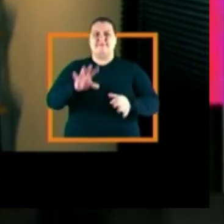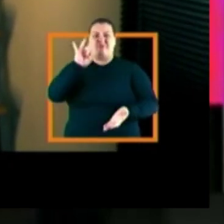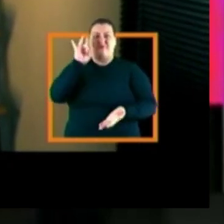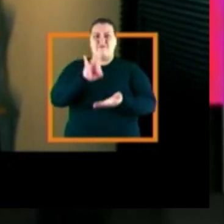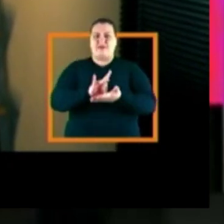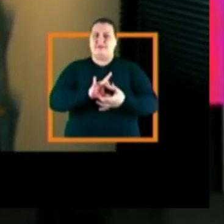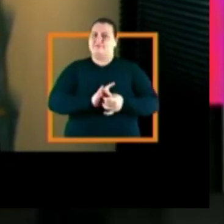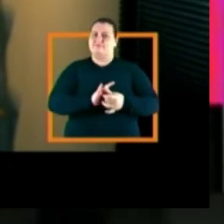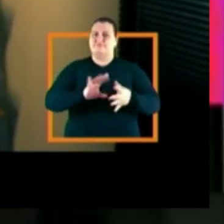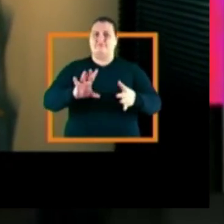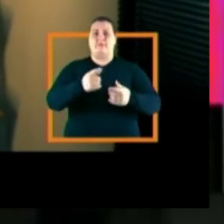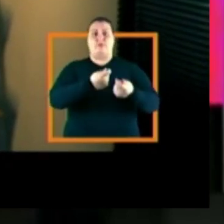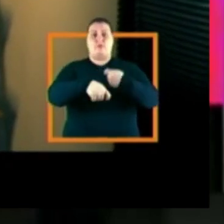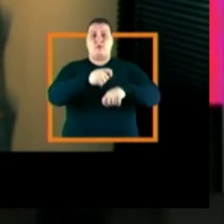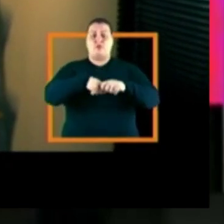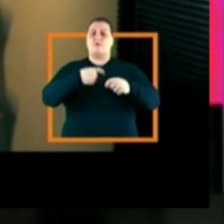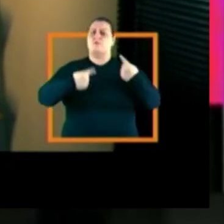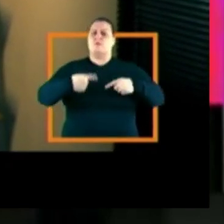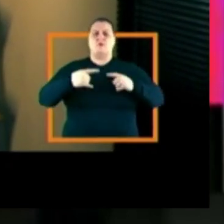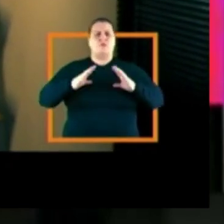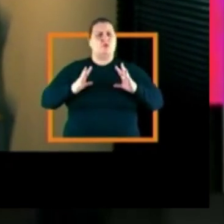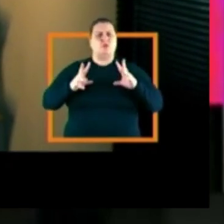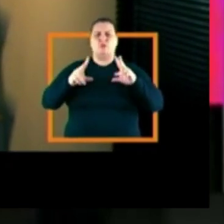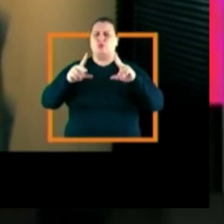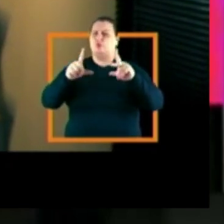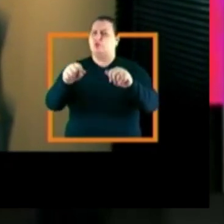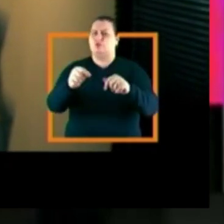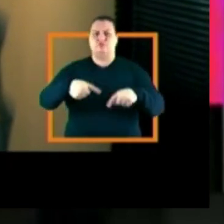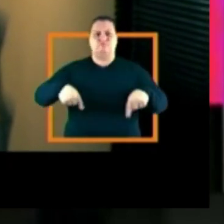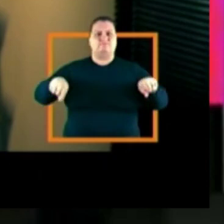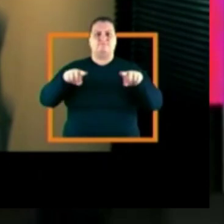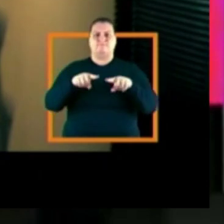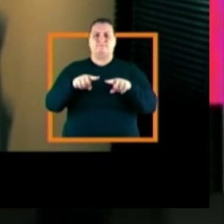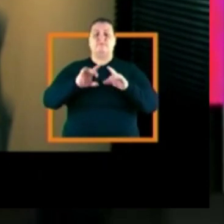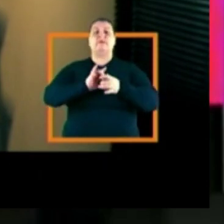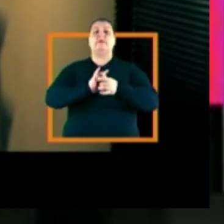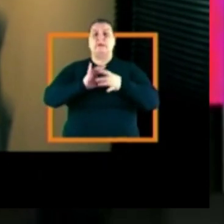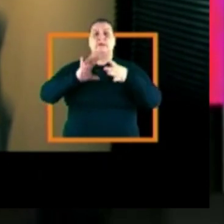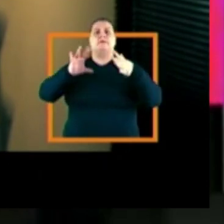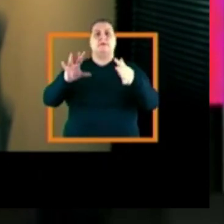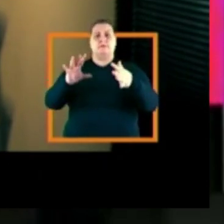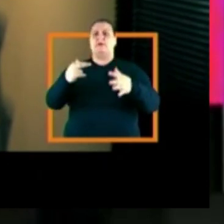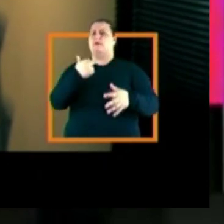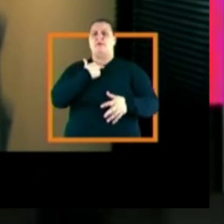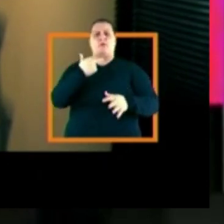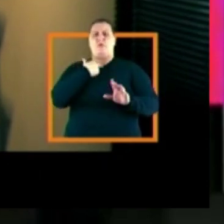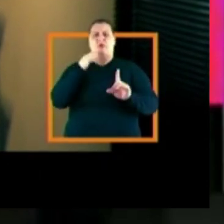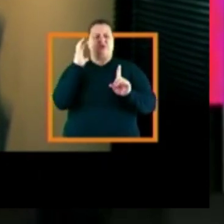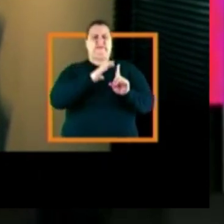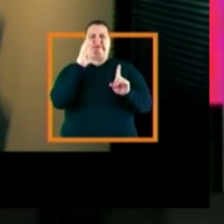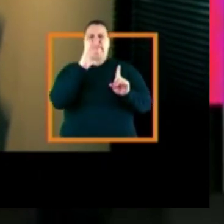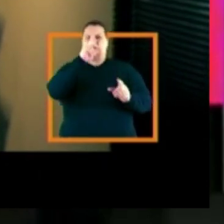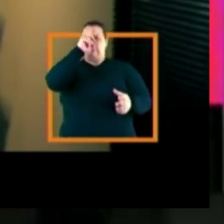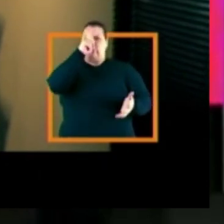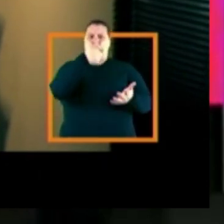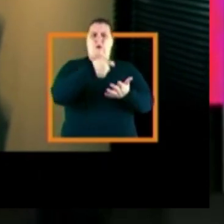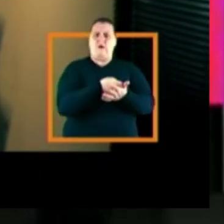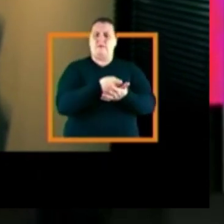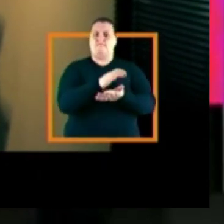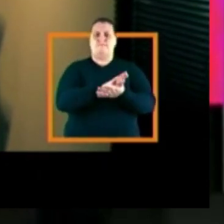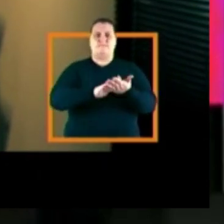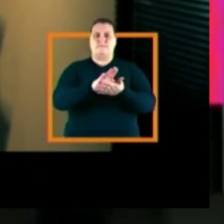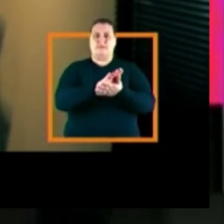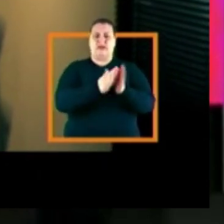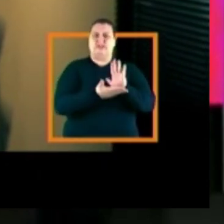a verdadeira independência é econômica e política para todos nós. É a liberdade que não pode ser jamais ameaçada por projetos